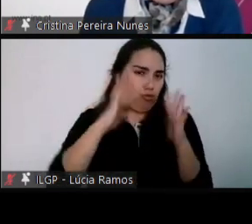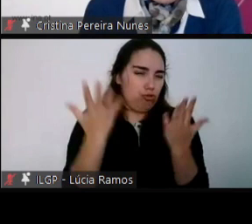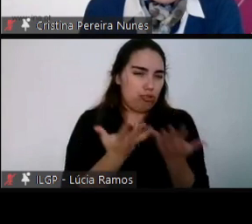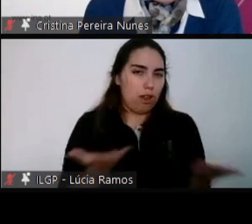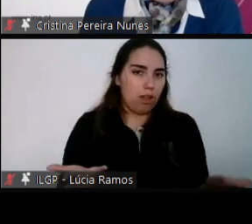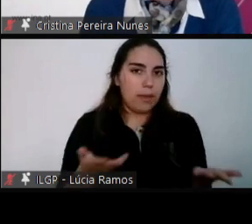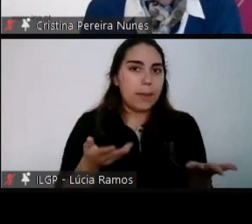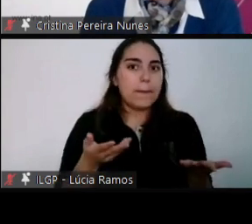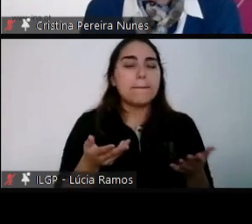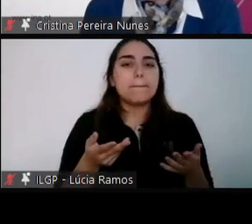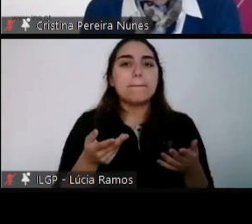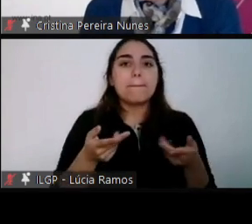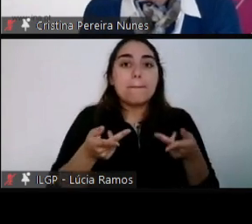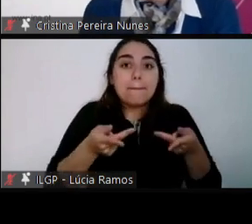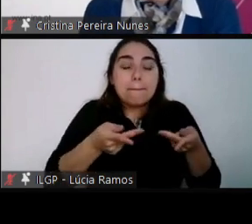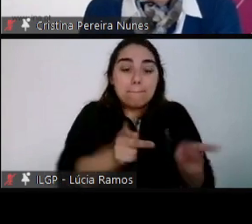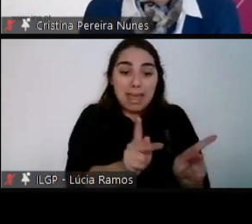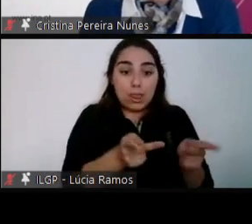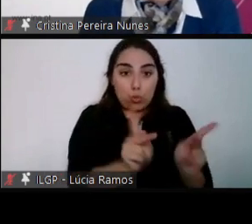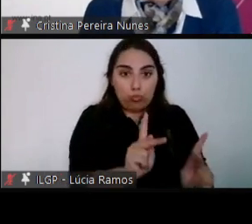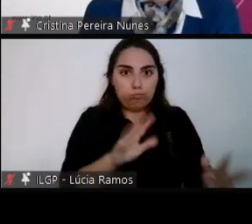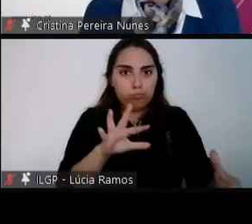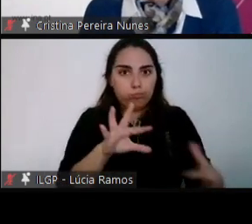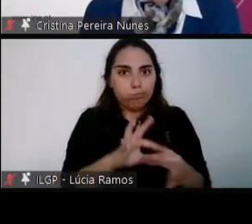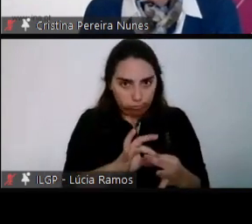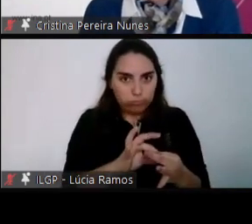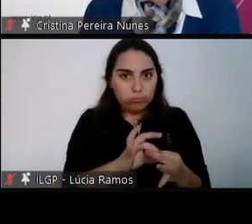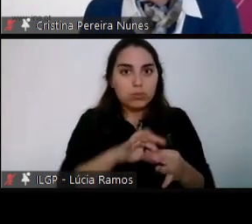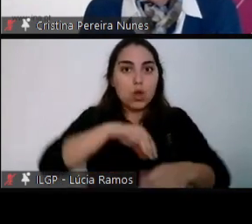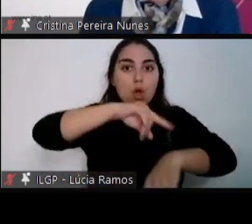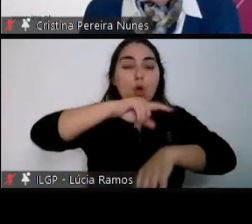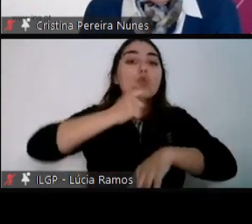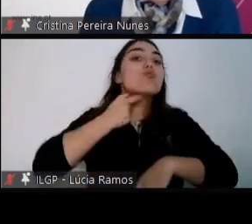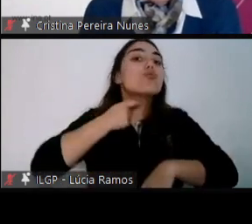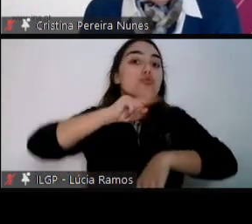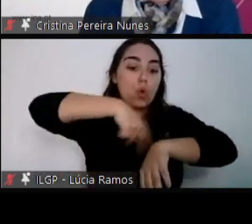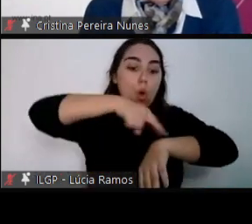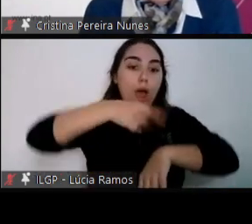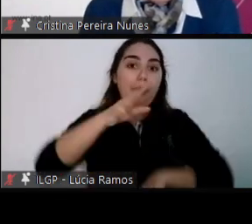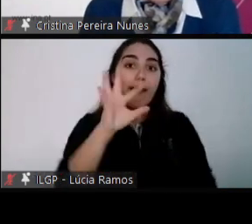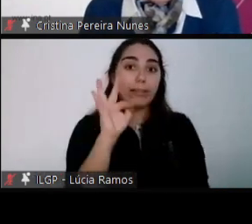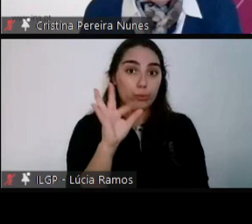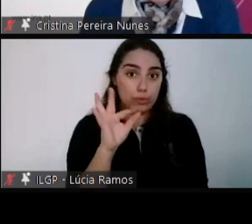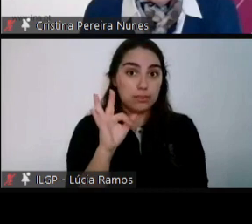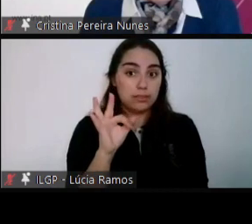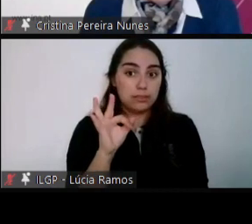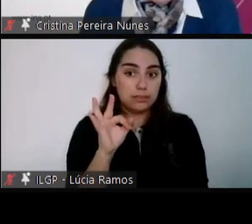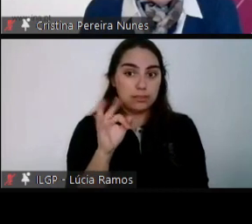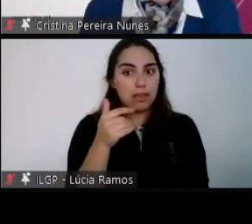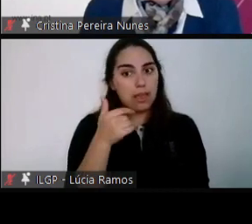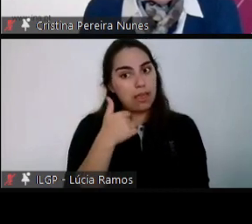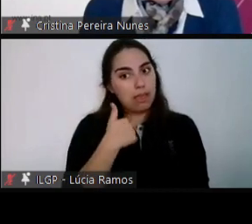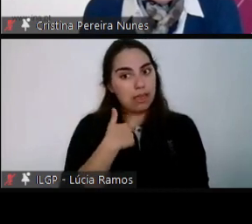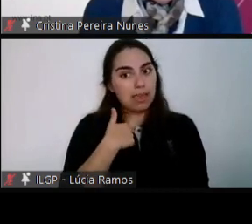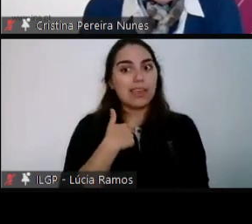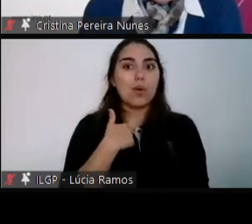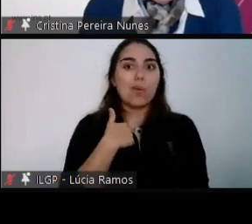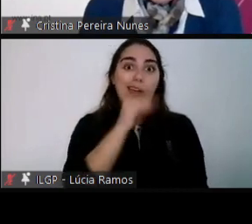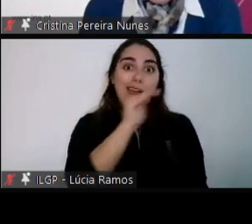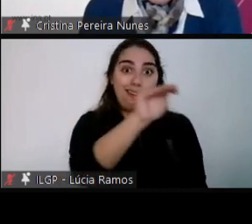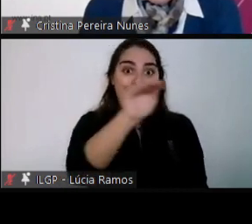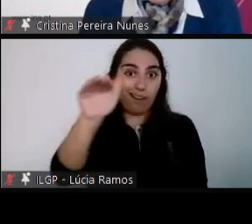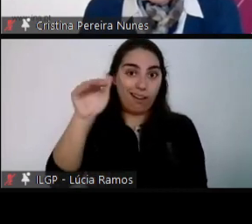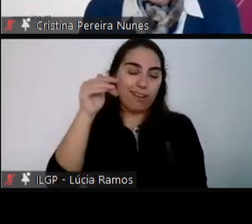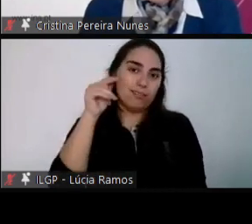metodologia, não é? Estamos a falar aqui de um curso de 14 horas em que eu alerto logo no início do curso que ao